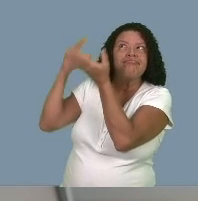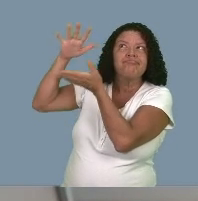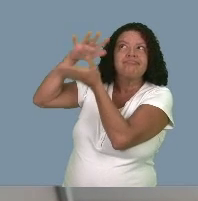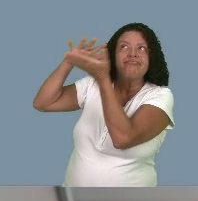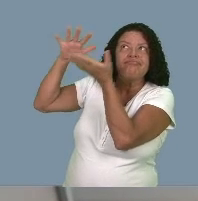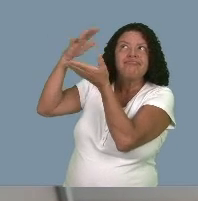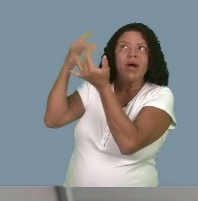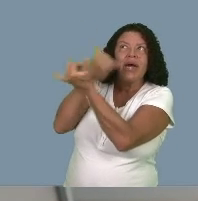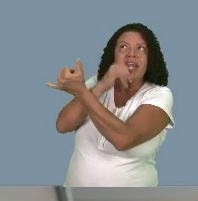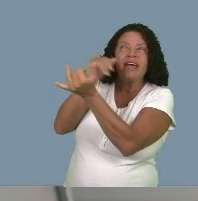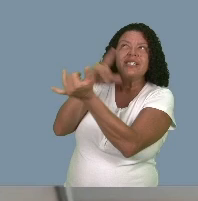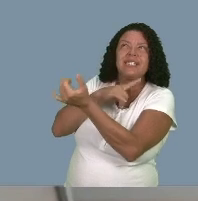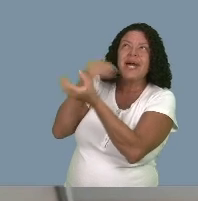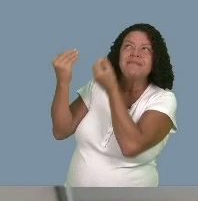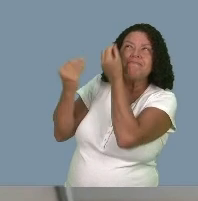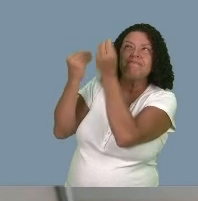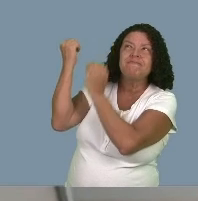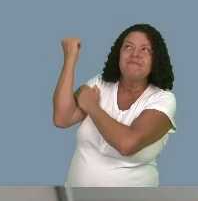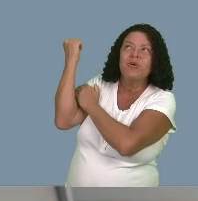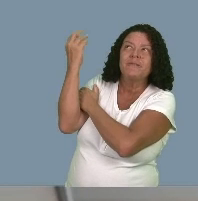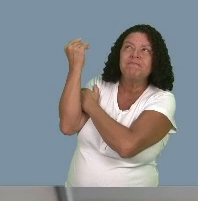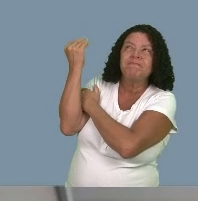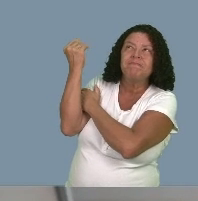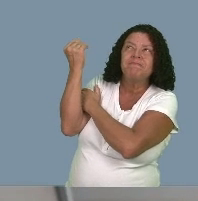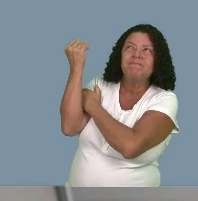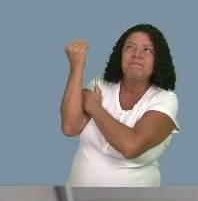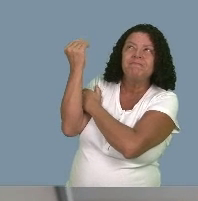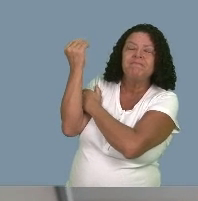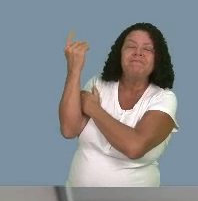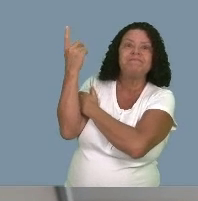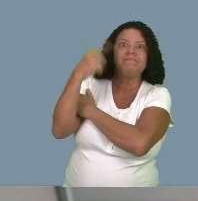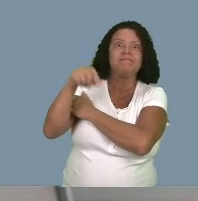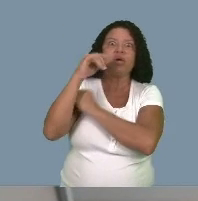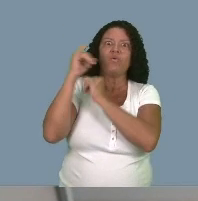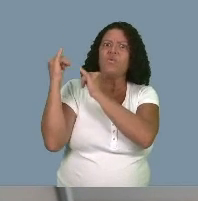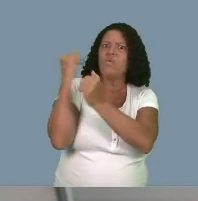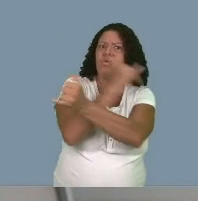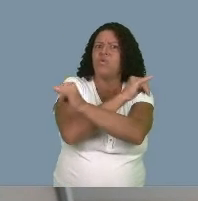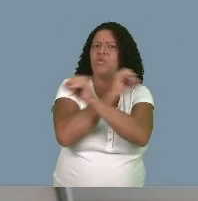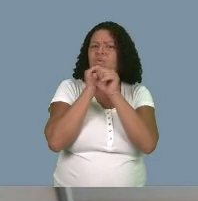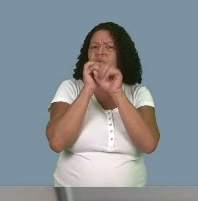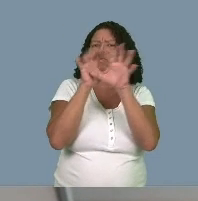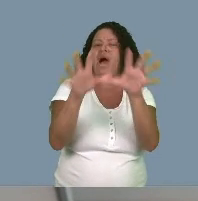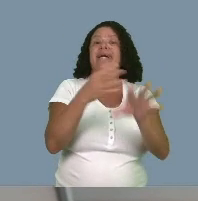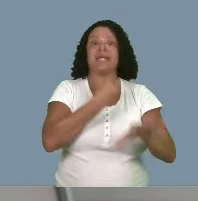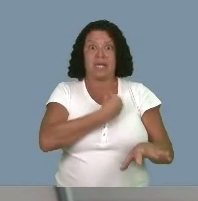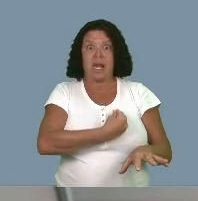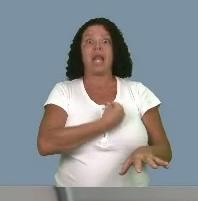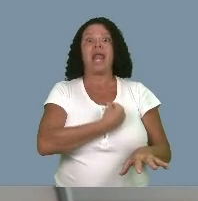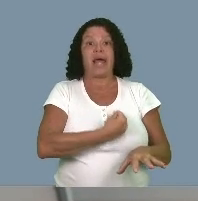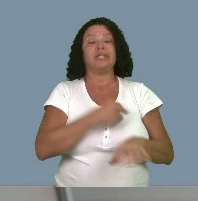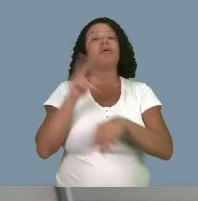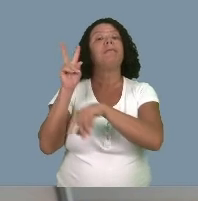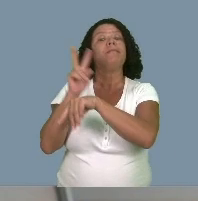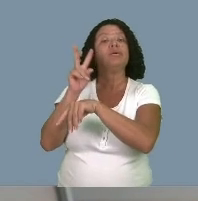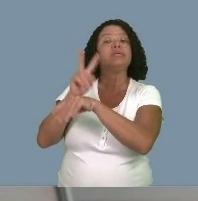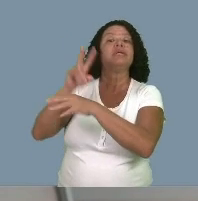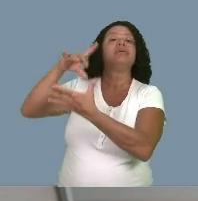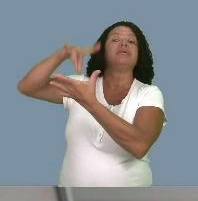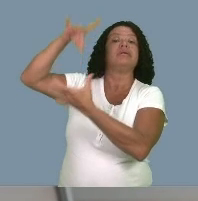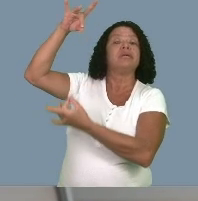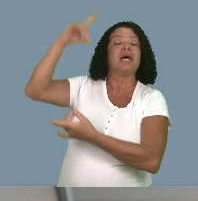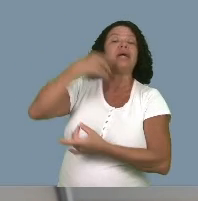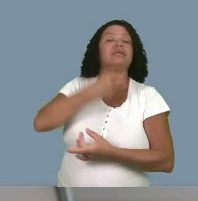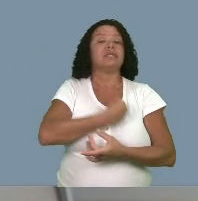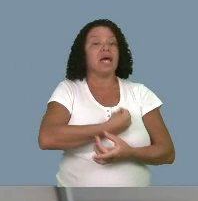numa energia, numa força maior, num fluido, né, na existência de proteção espiritual, na